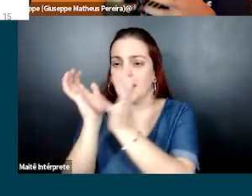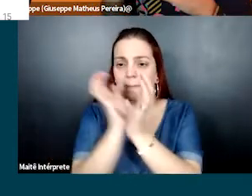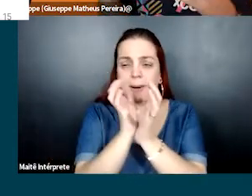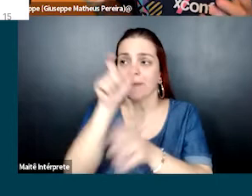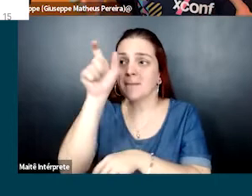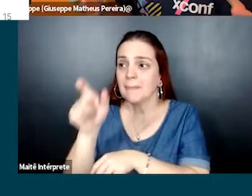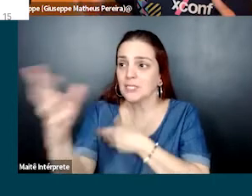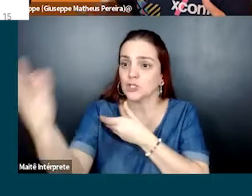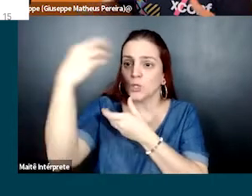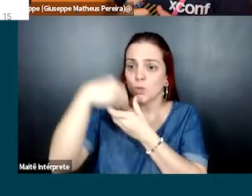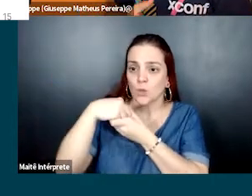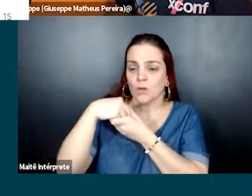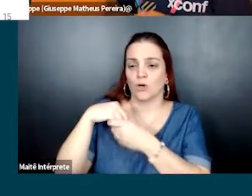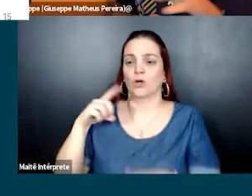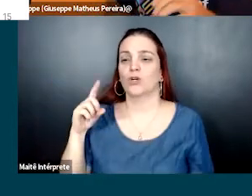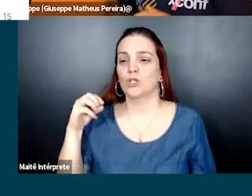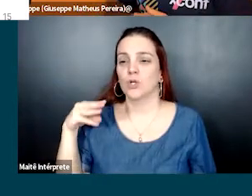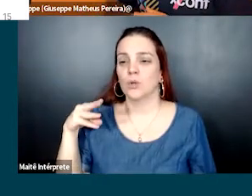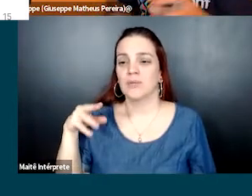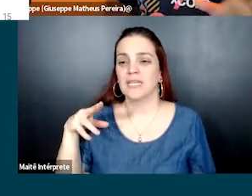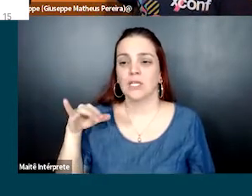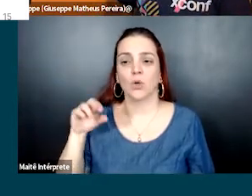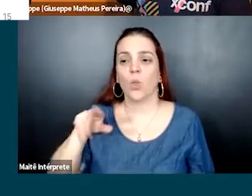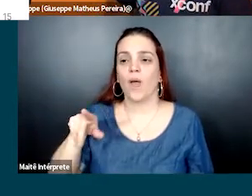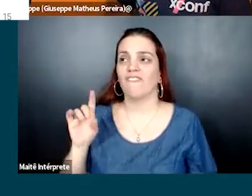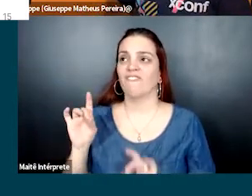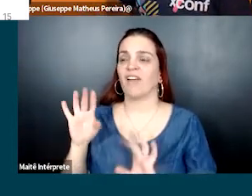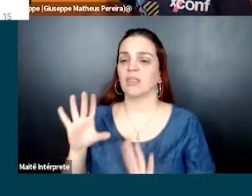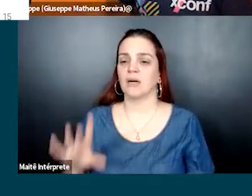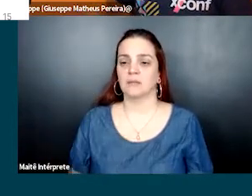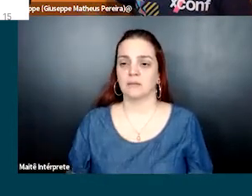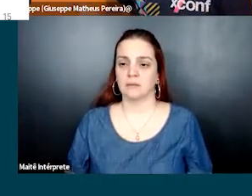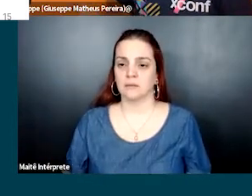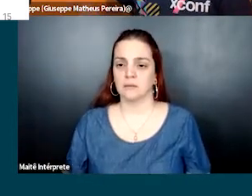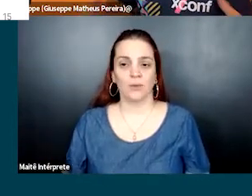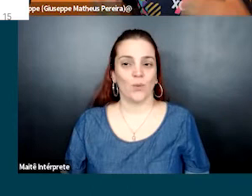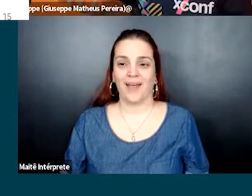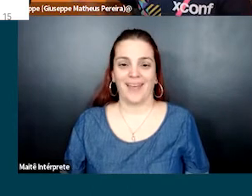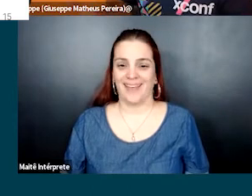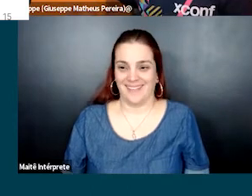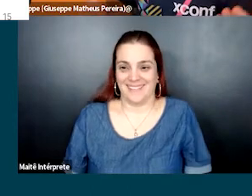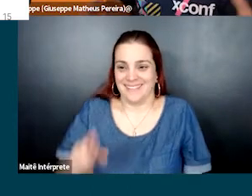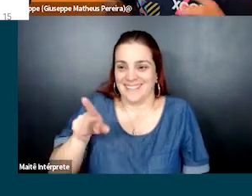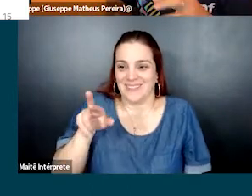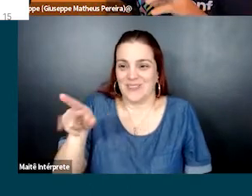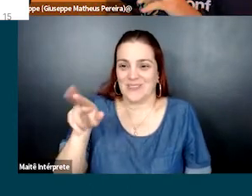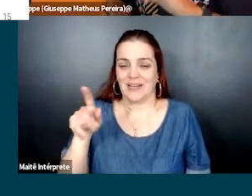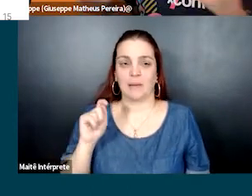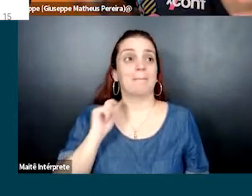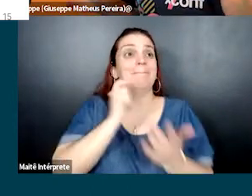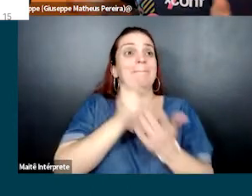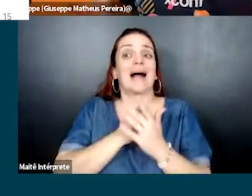contexto, a pessoa envolvida. Domínio não é vendas. É um domínio que... E aí, que é isso? Não